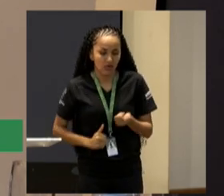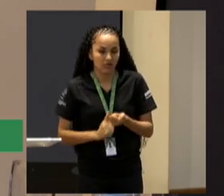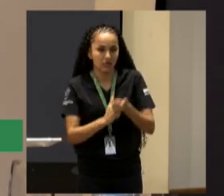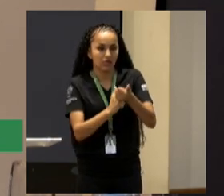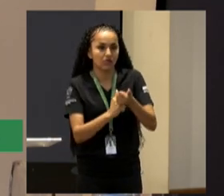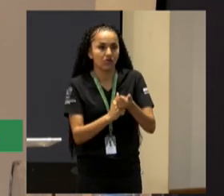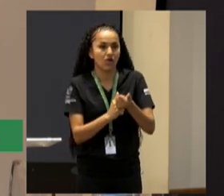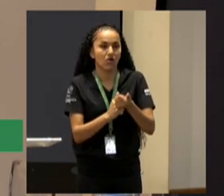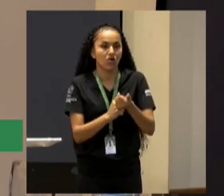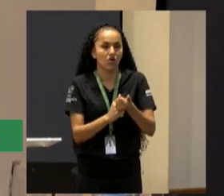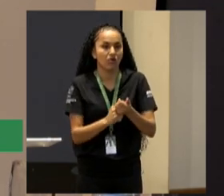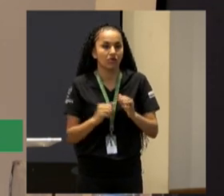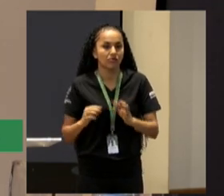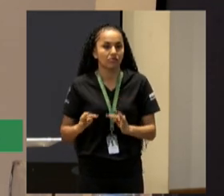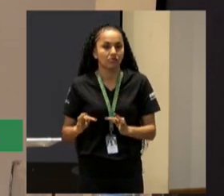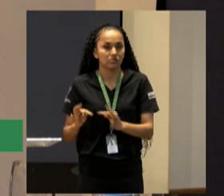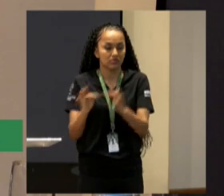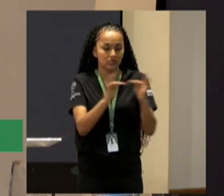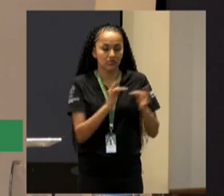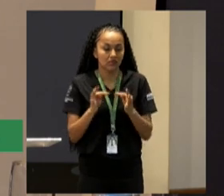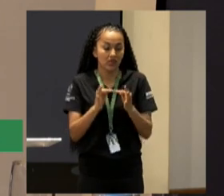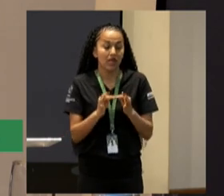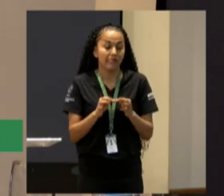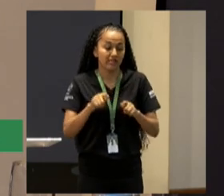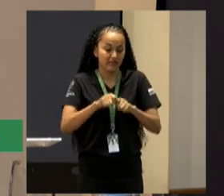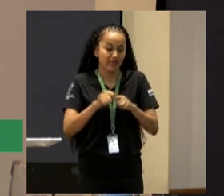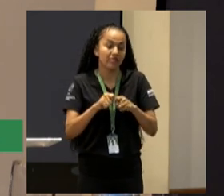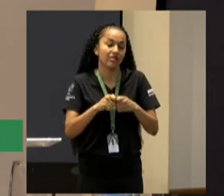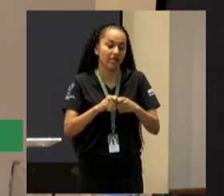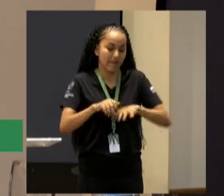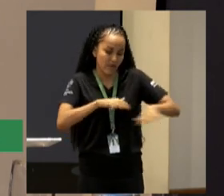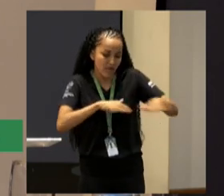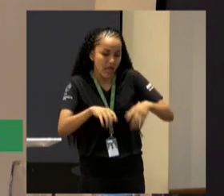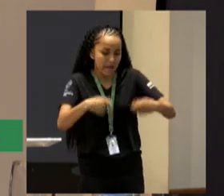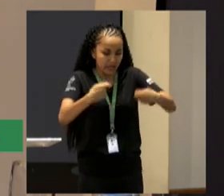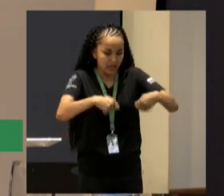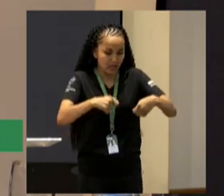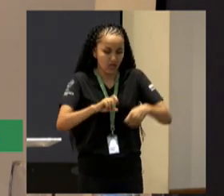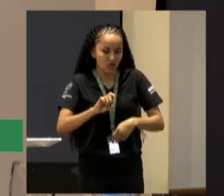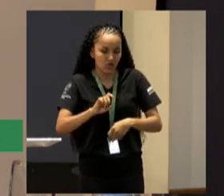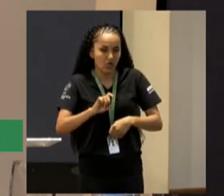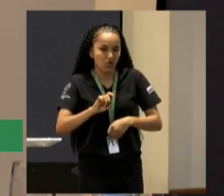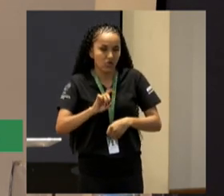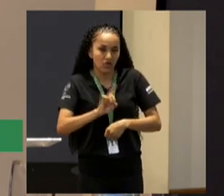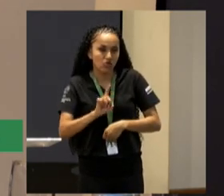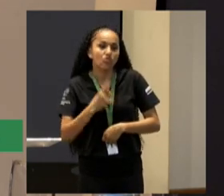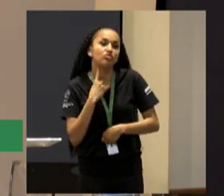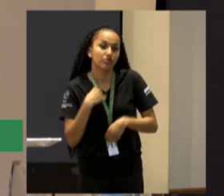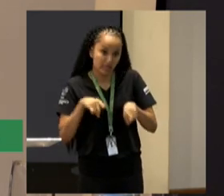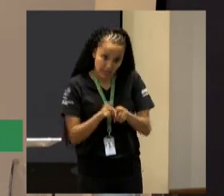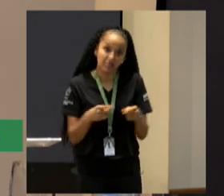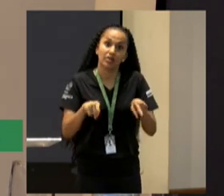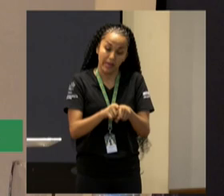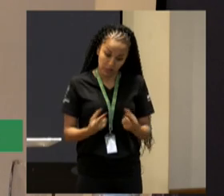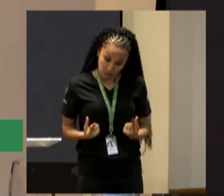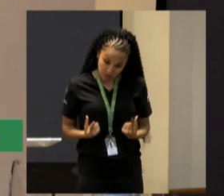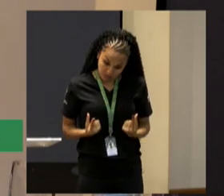Fundação Ford, que é preciso dizer que para se fazer movimento também precisa, muito mais que vontade, precisa de dinheiro,